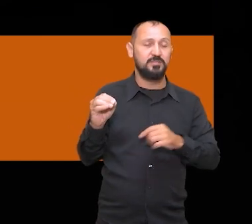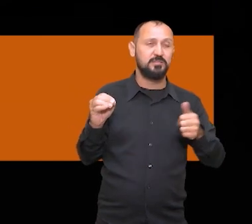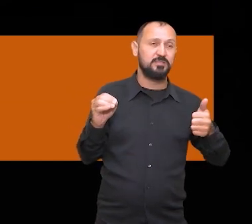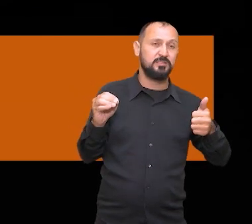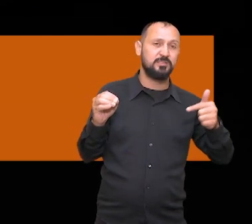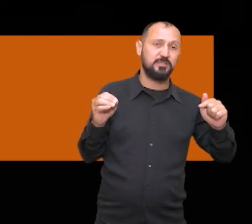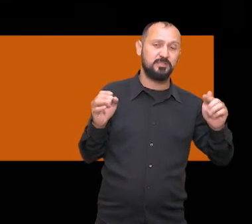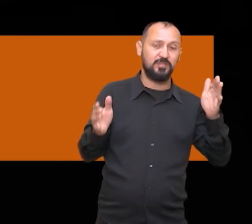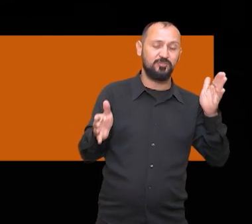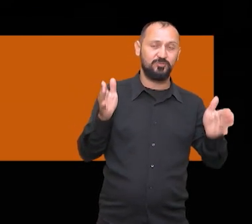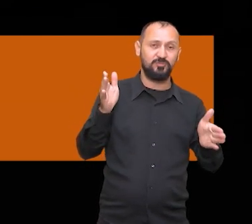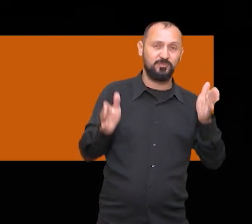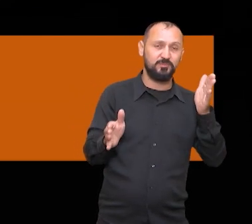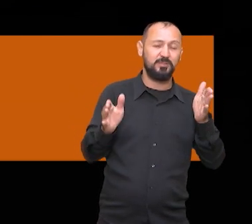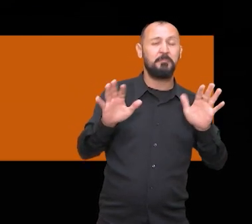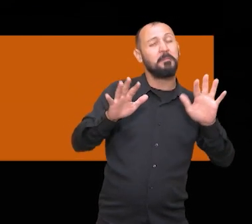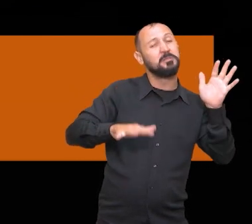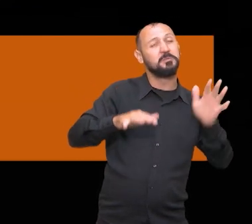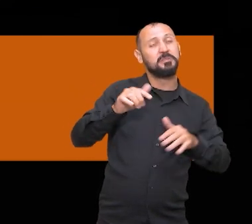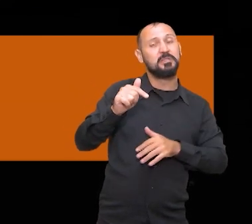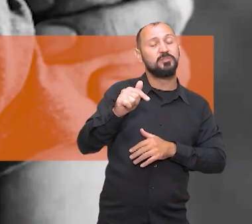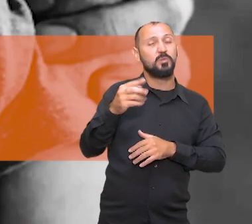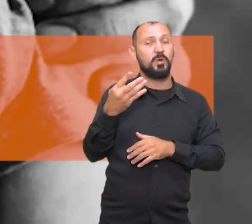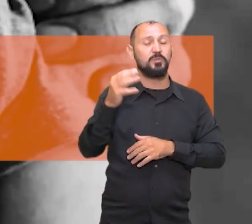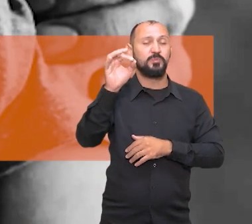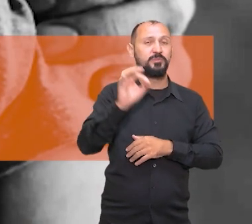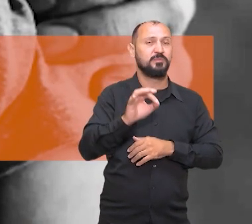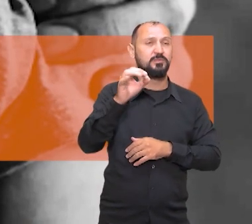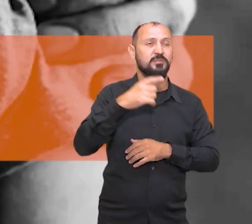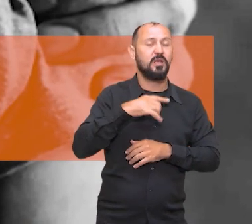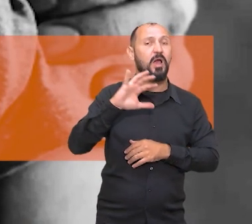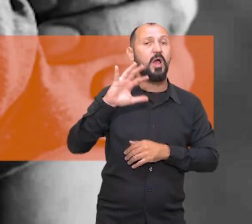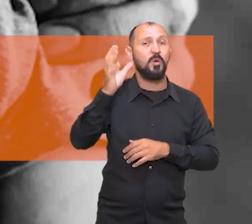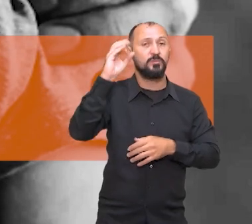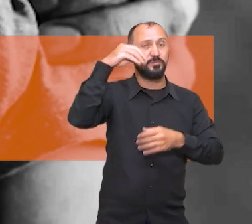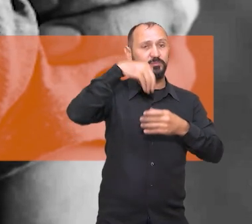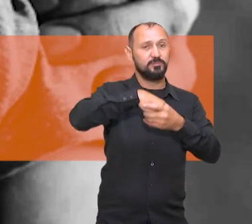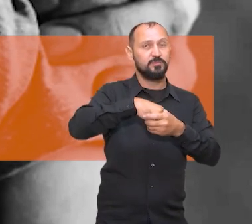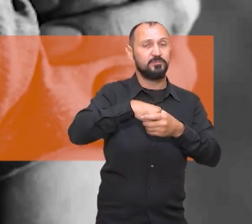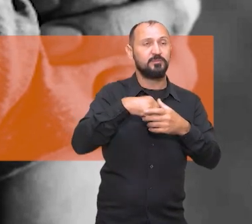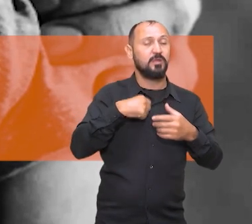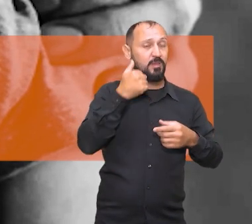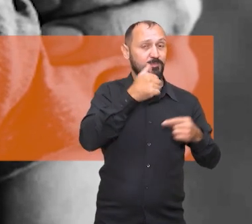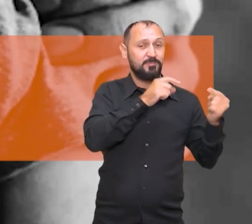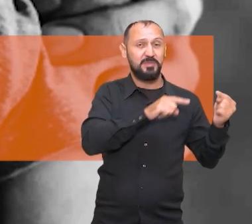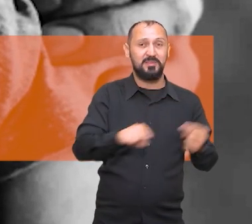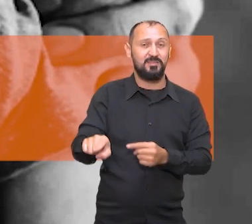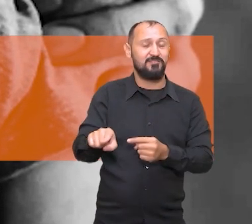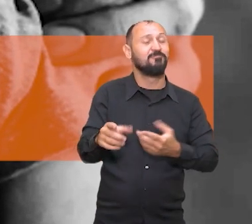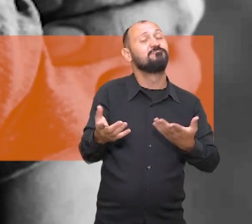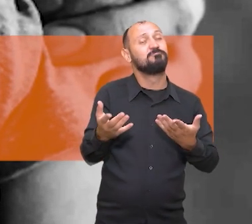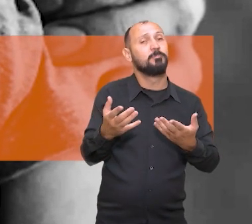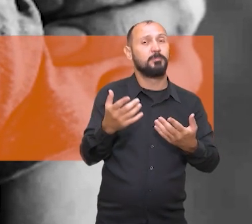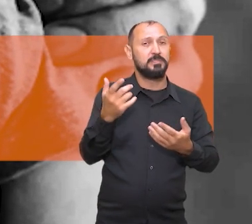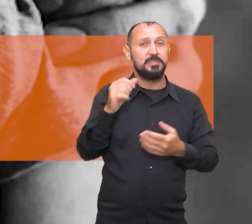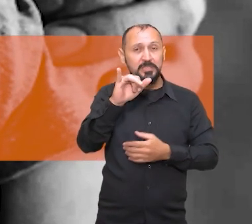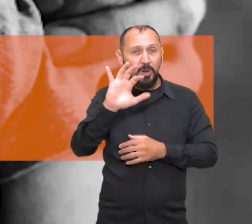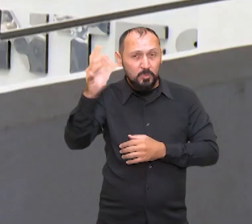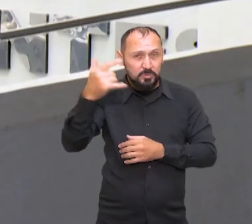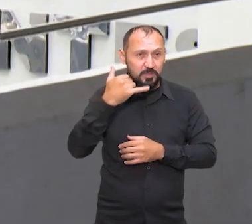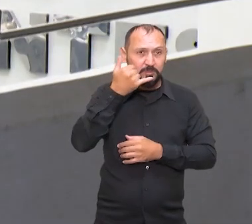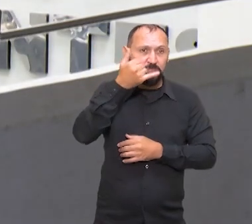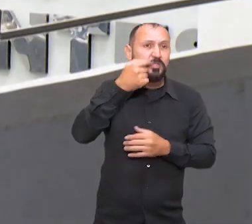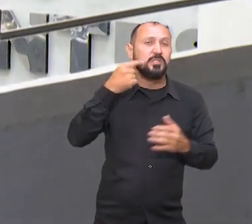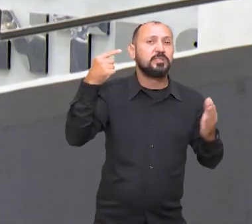entre 10 e 17 anos, e em cerca de 74% a violação é contra as